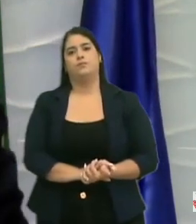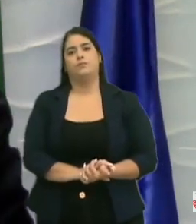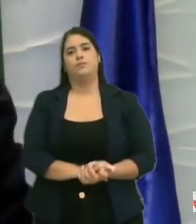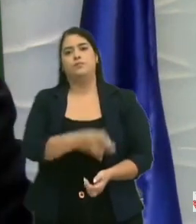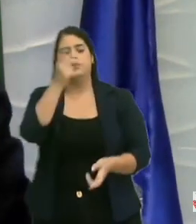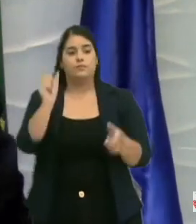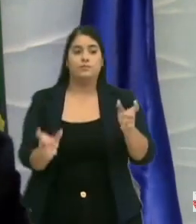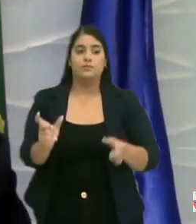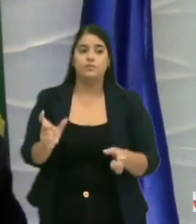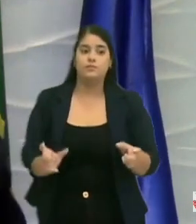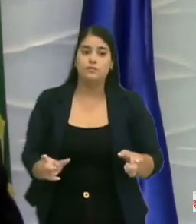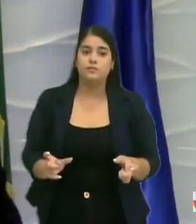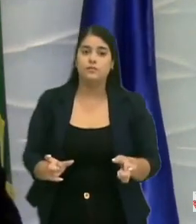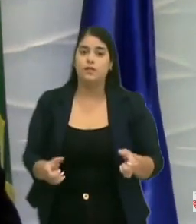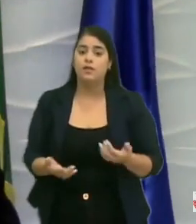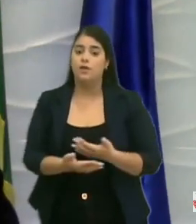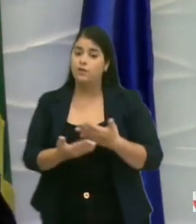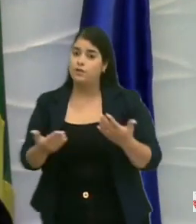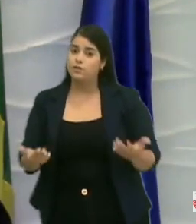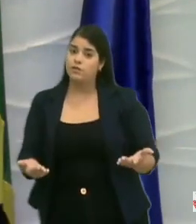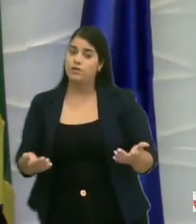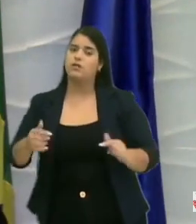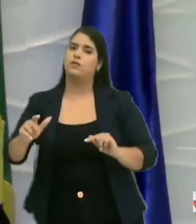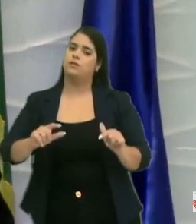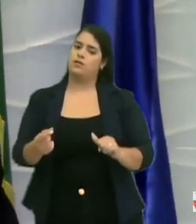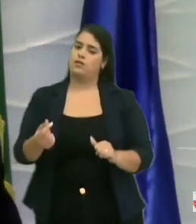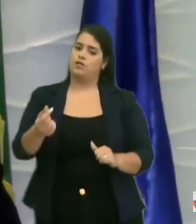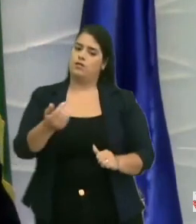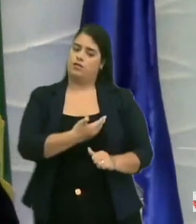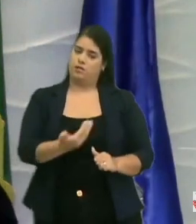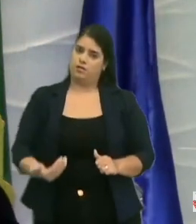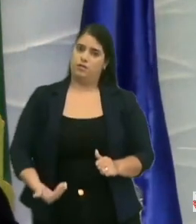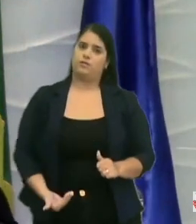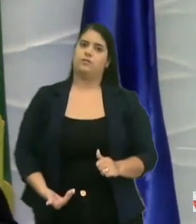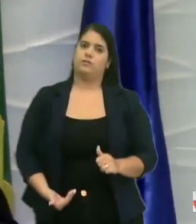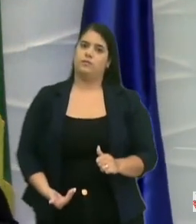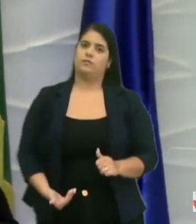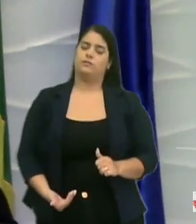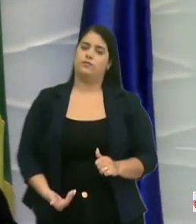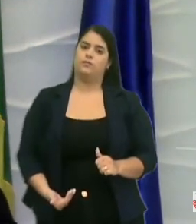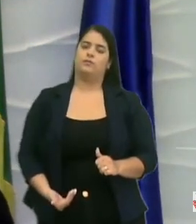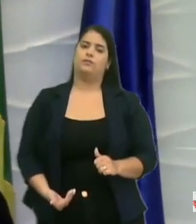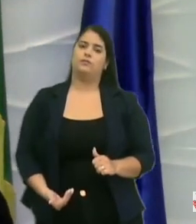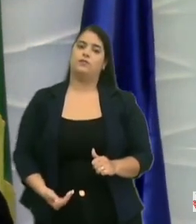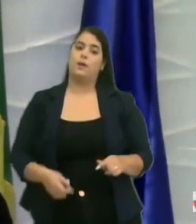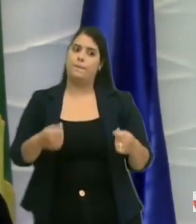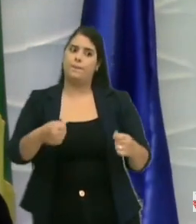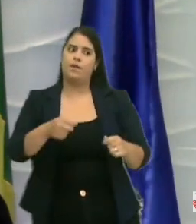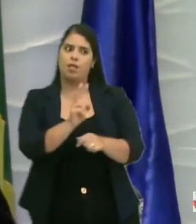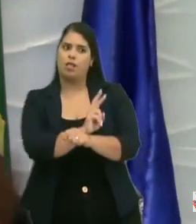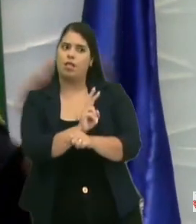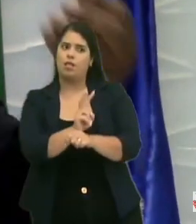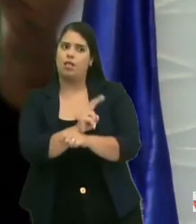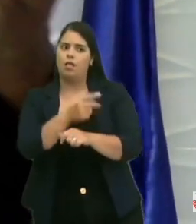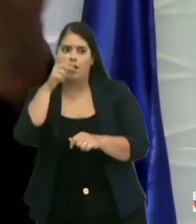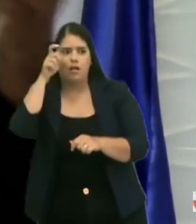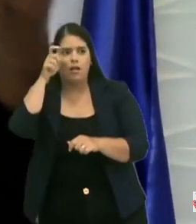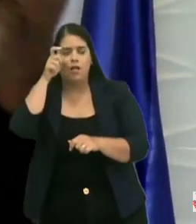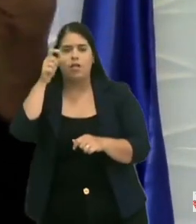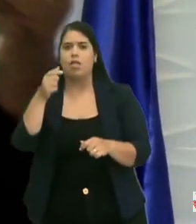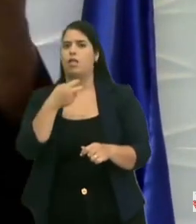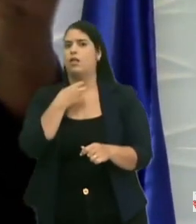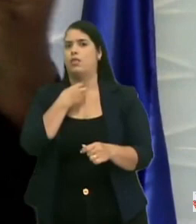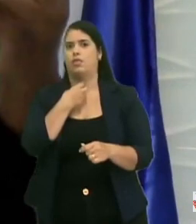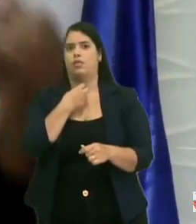Gente, vocês estão trabalhando com dinheiro público. Tem que fiscalizar, tem que olhar. Não pode